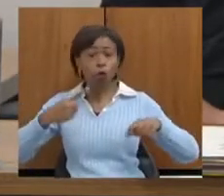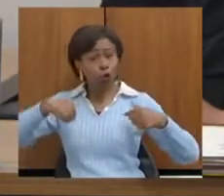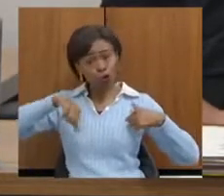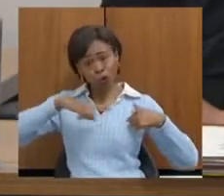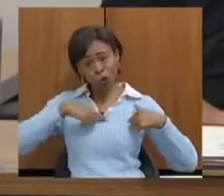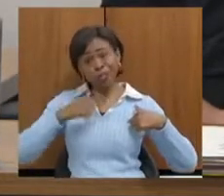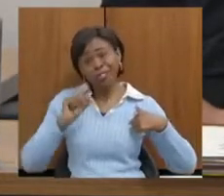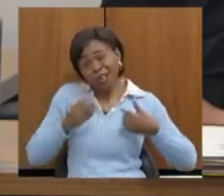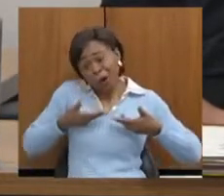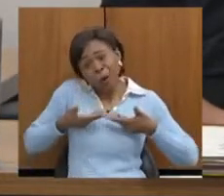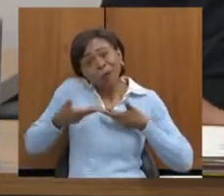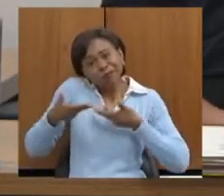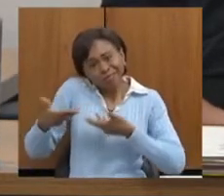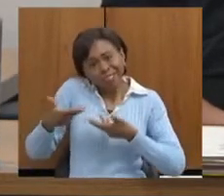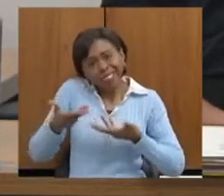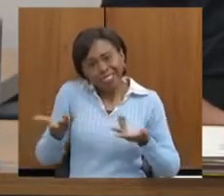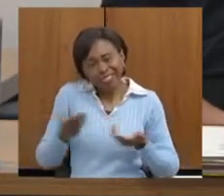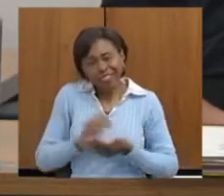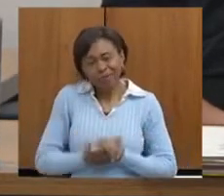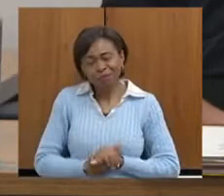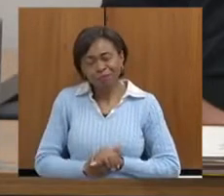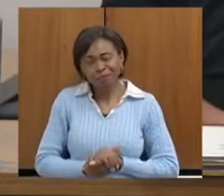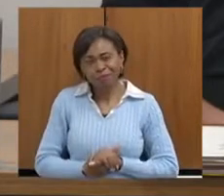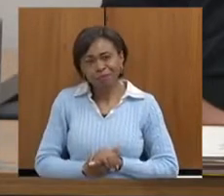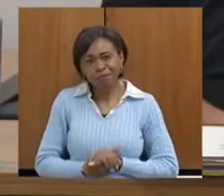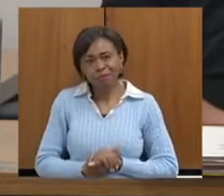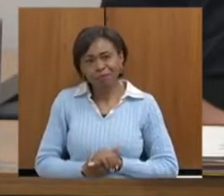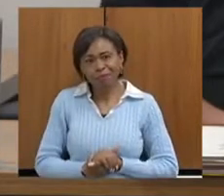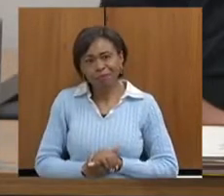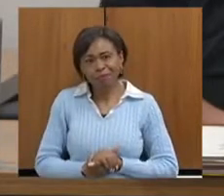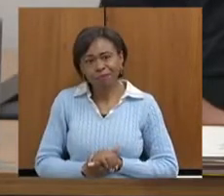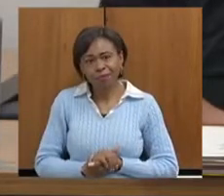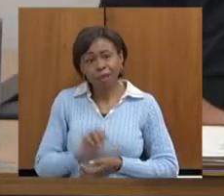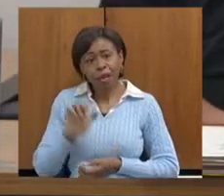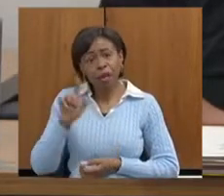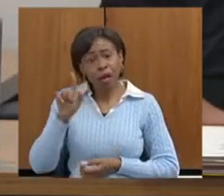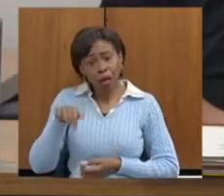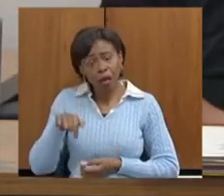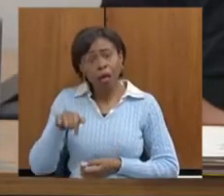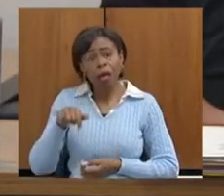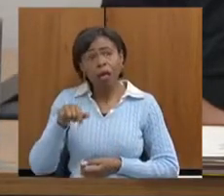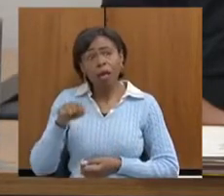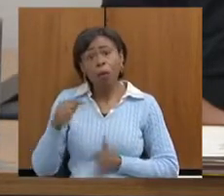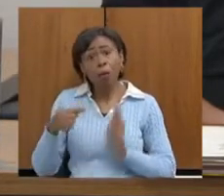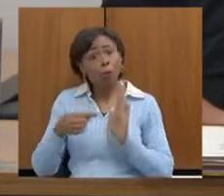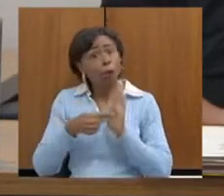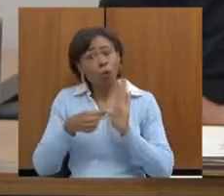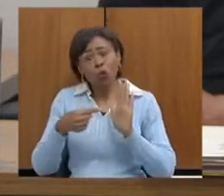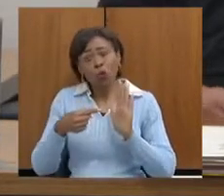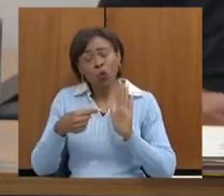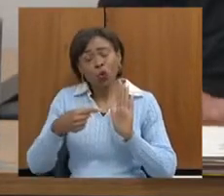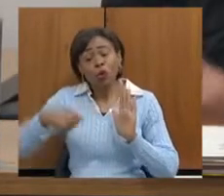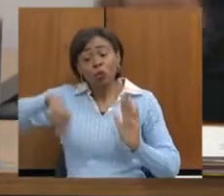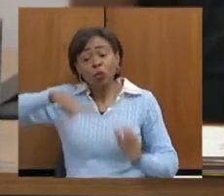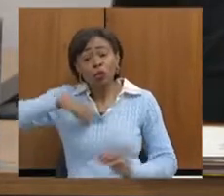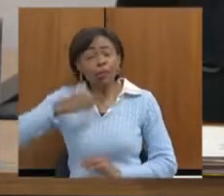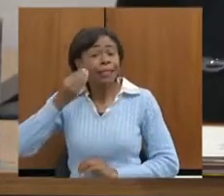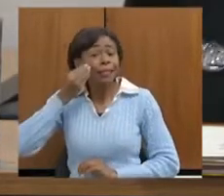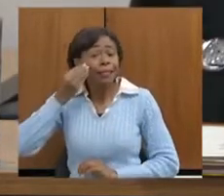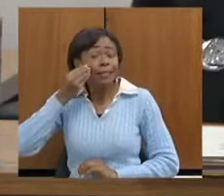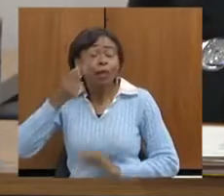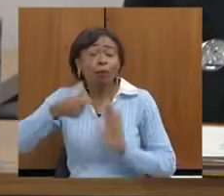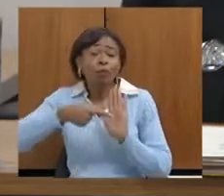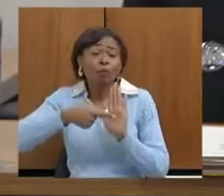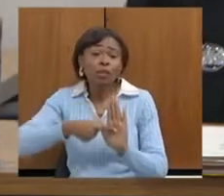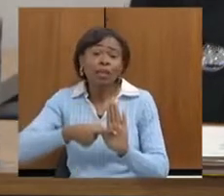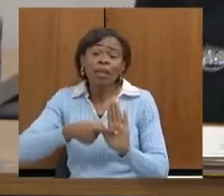é e isso é é um ponto isso essa nossa tentativa de mostrar